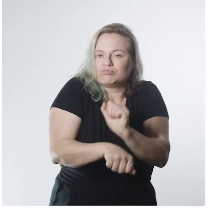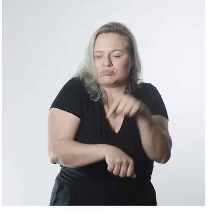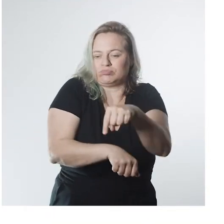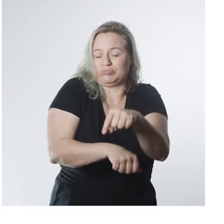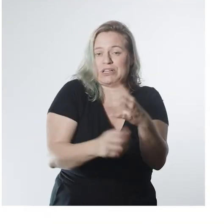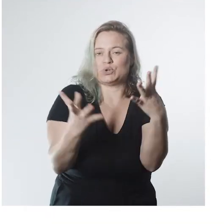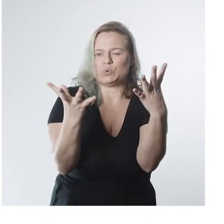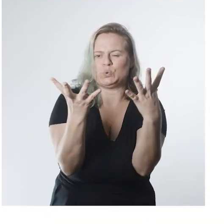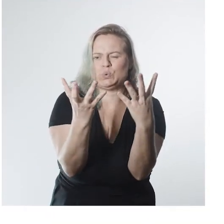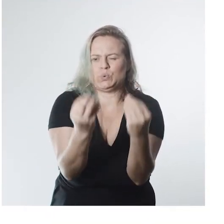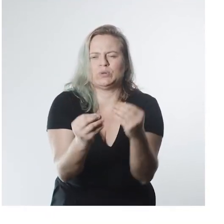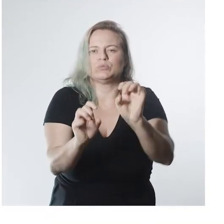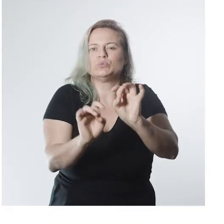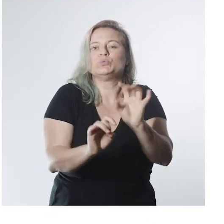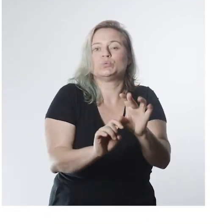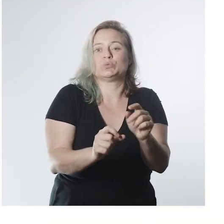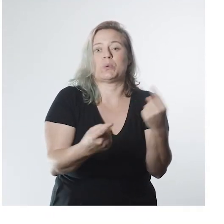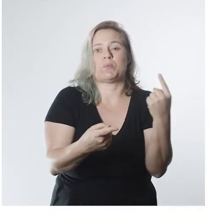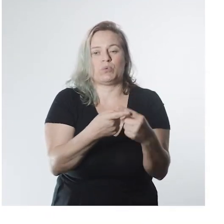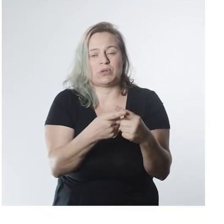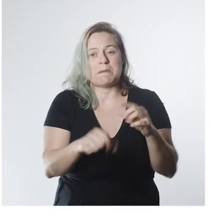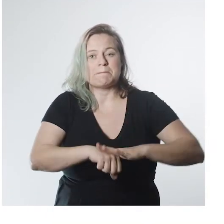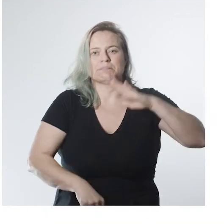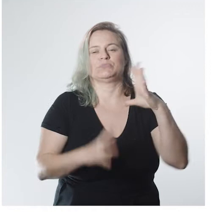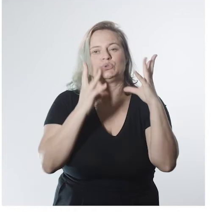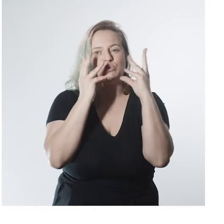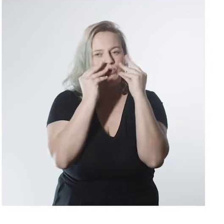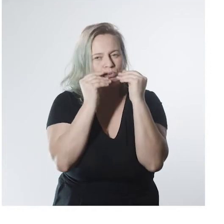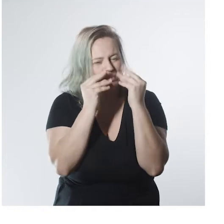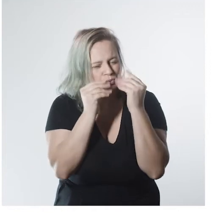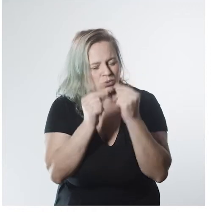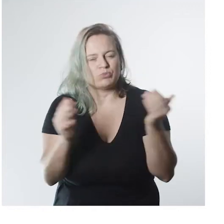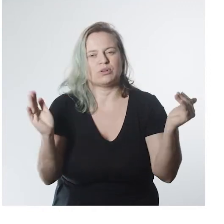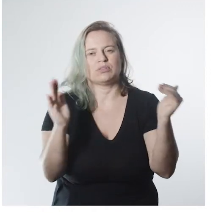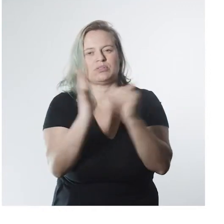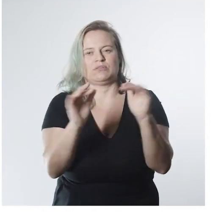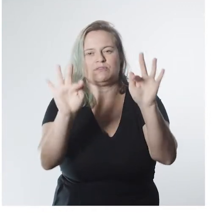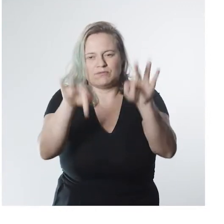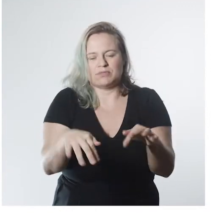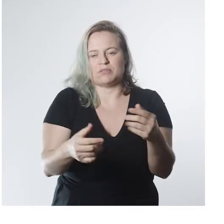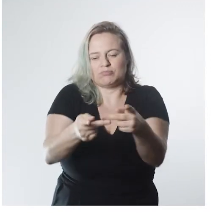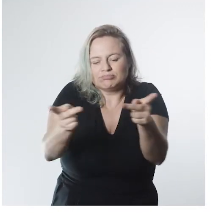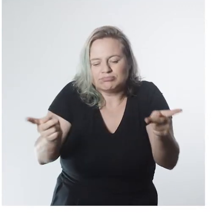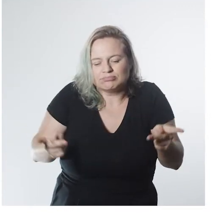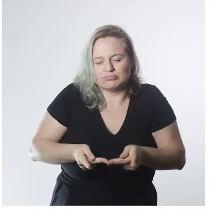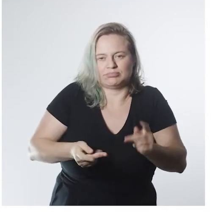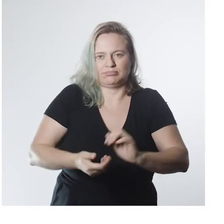caldo, vai agregar mais sabor dentro do grão, para depois a gente finalizar o prato.